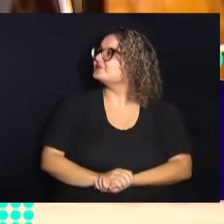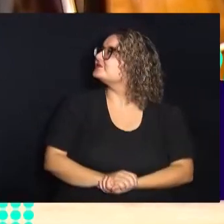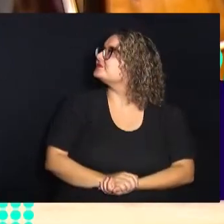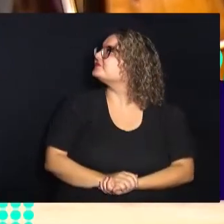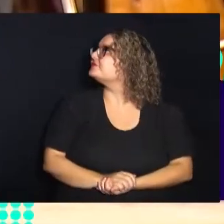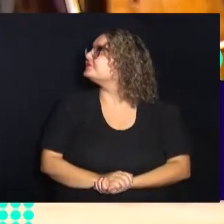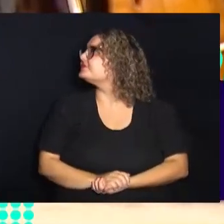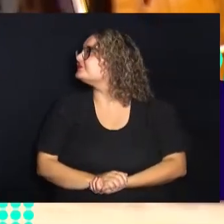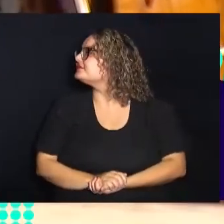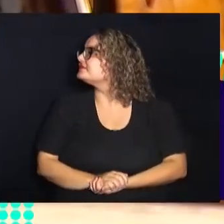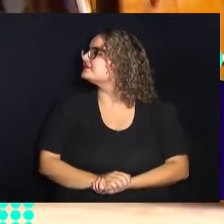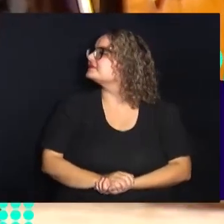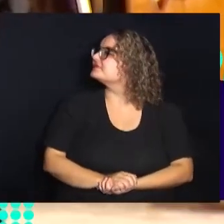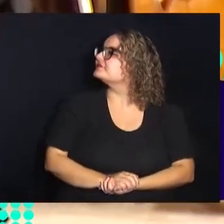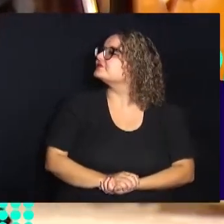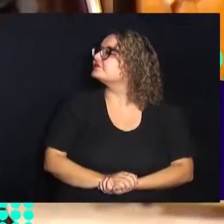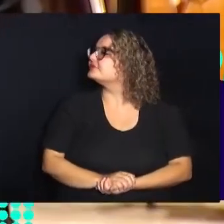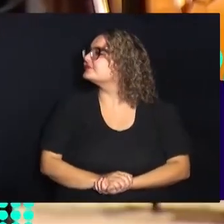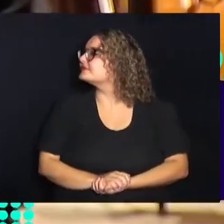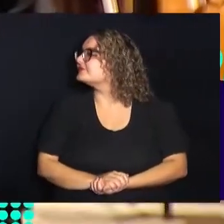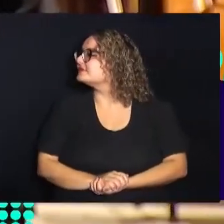concerto.